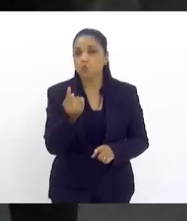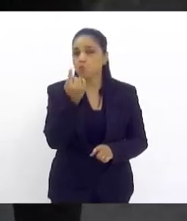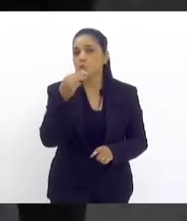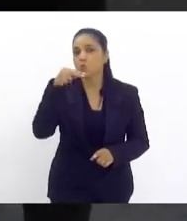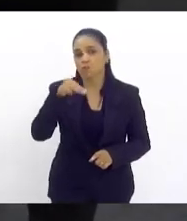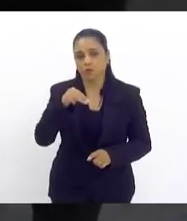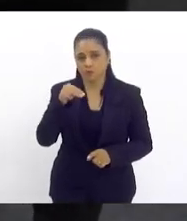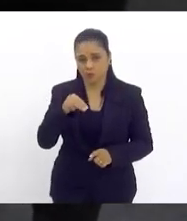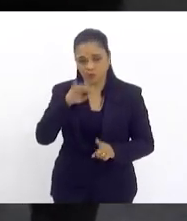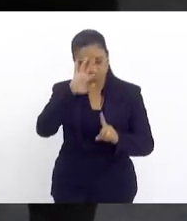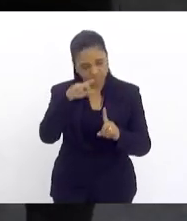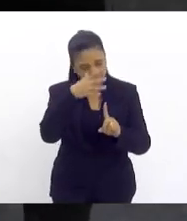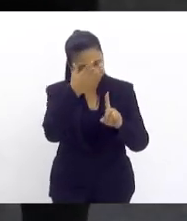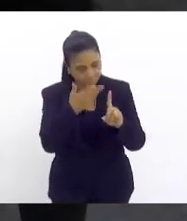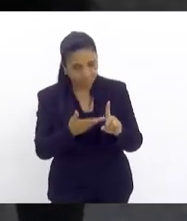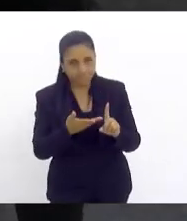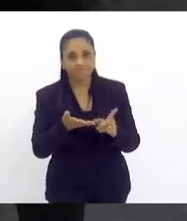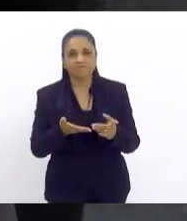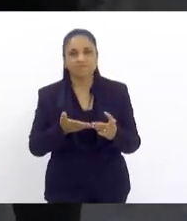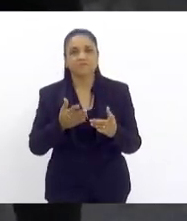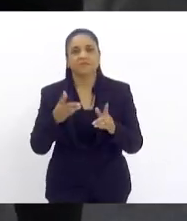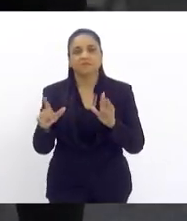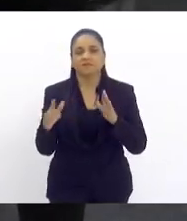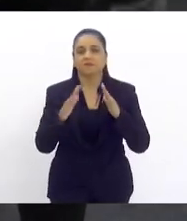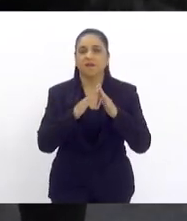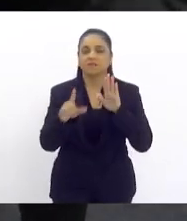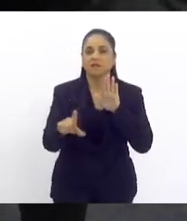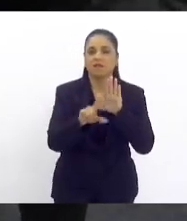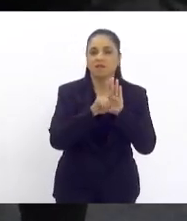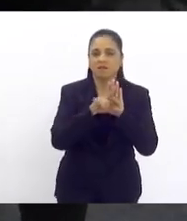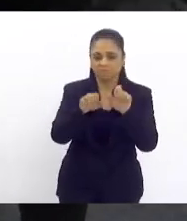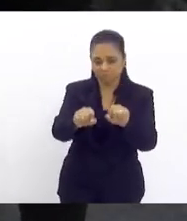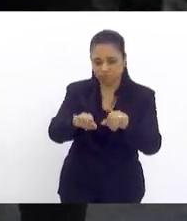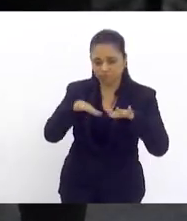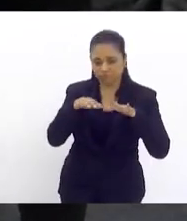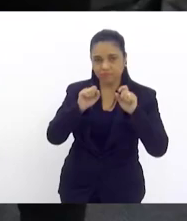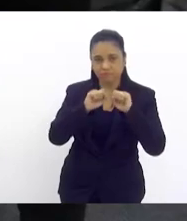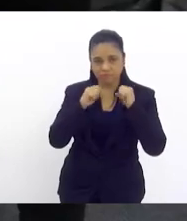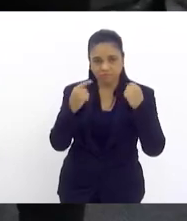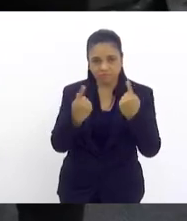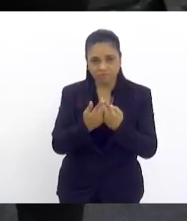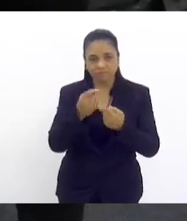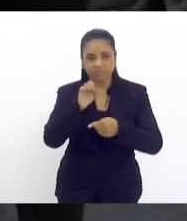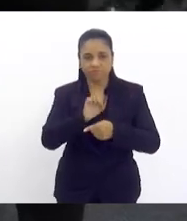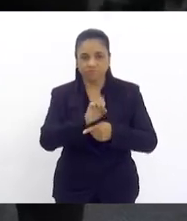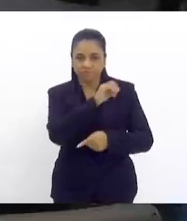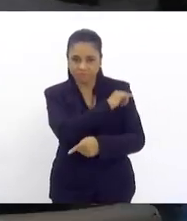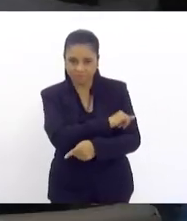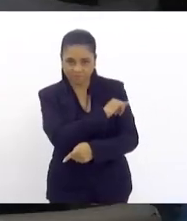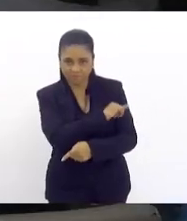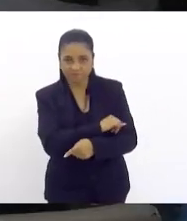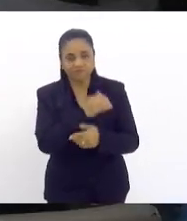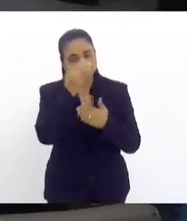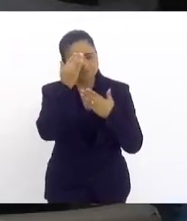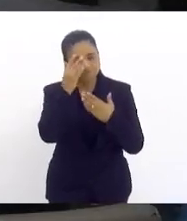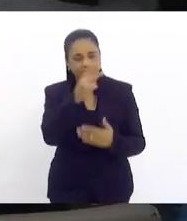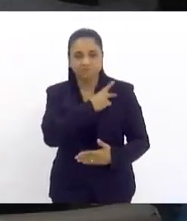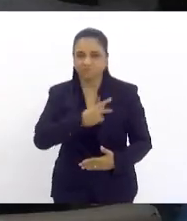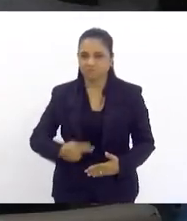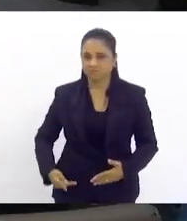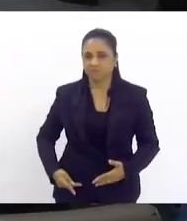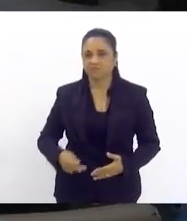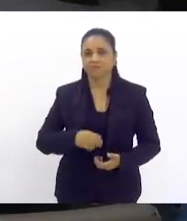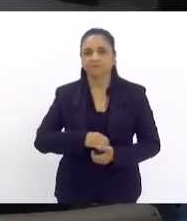silêncio dessa Casa de Leis da Assembleia Legislativa do Rio de Janeiro. Muito obrigada, senhor presidente.